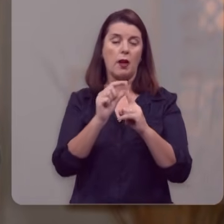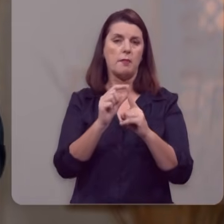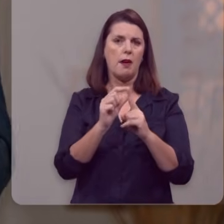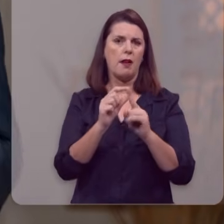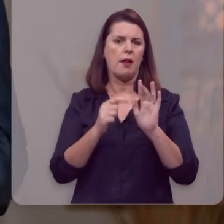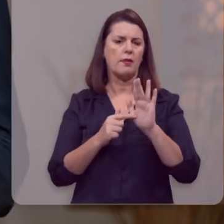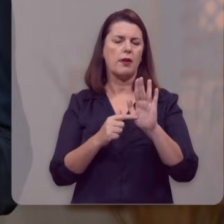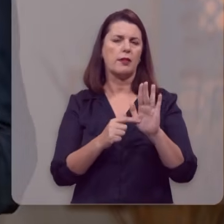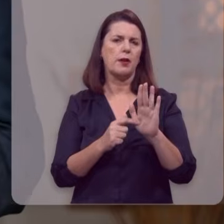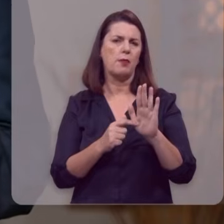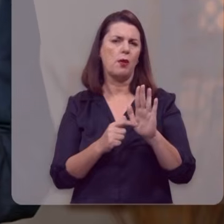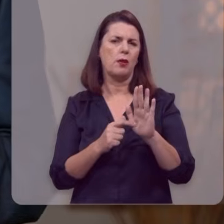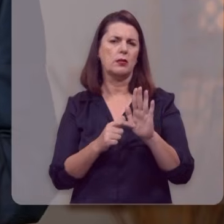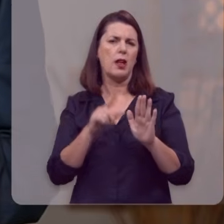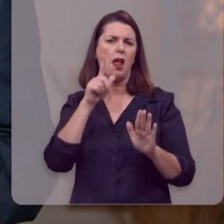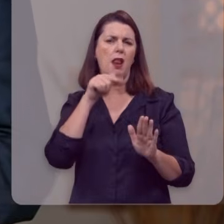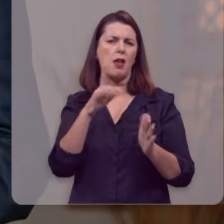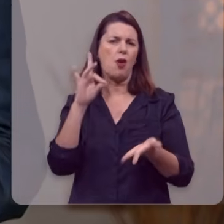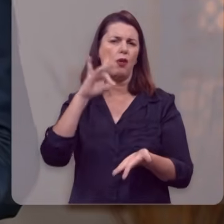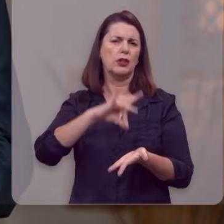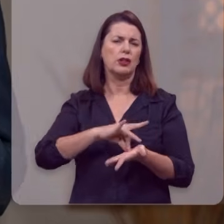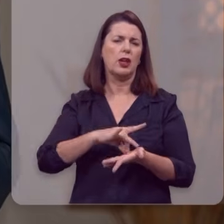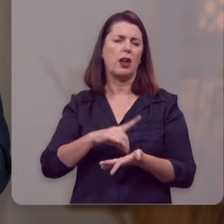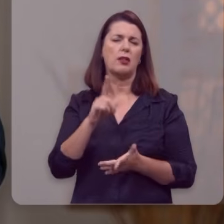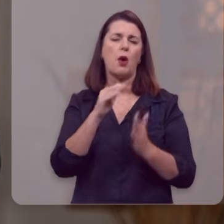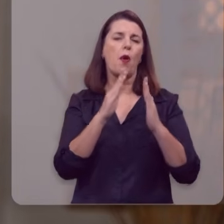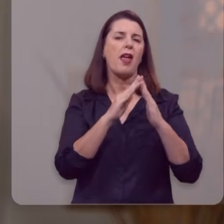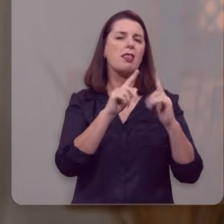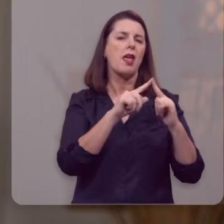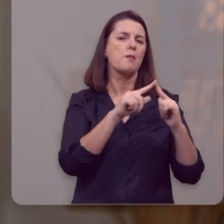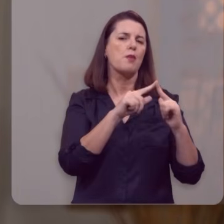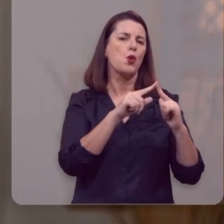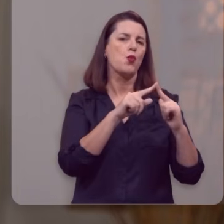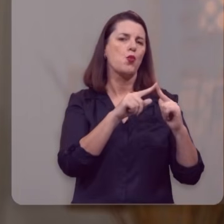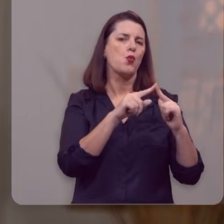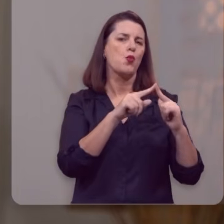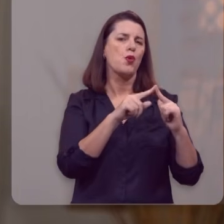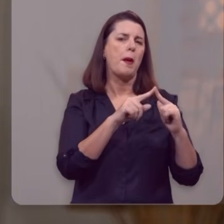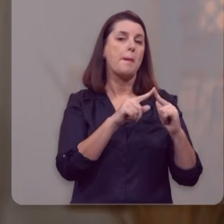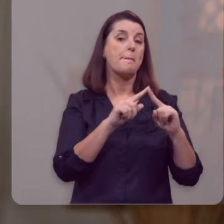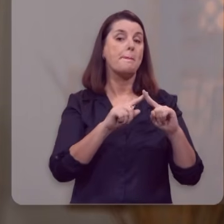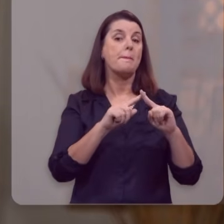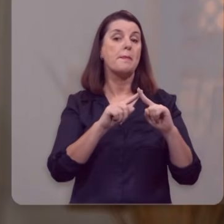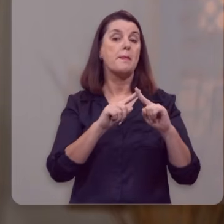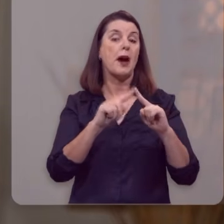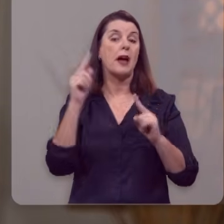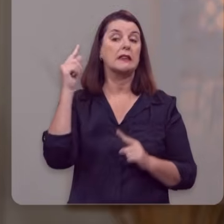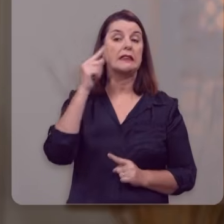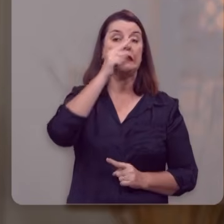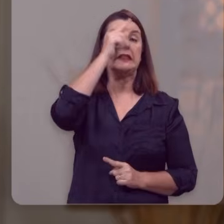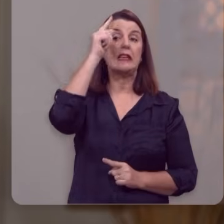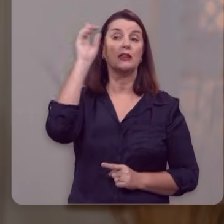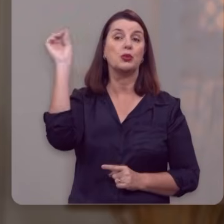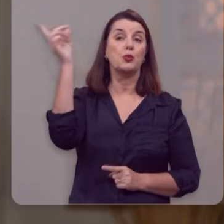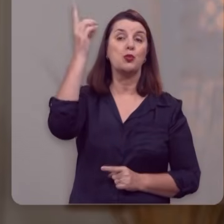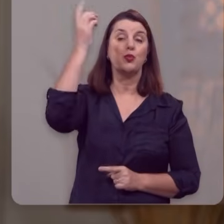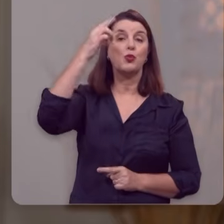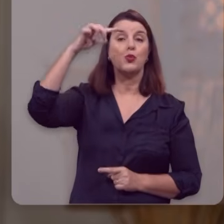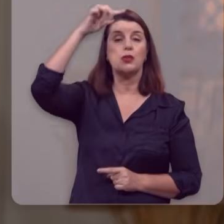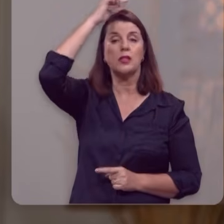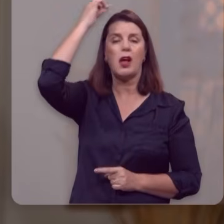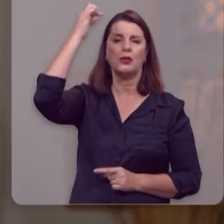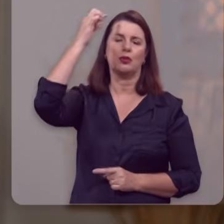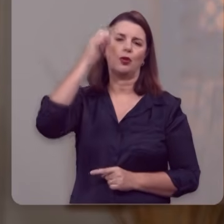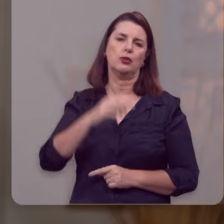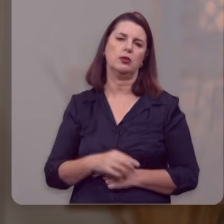palavra que aparece na língua original não é templo, mas é santo dos santos,